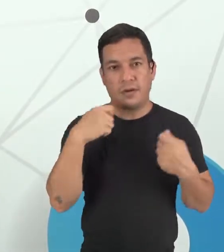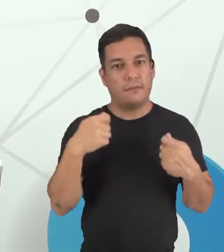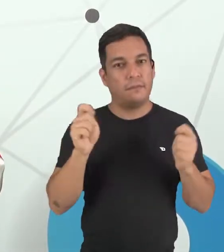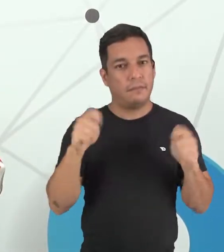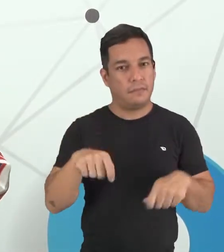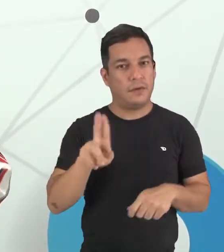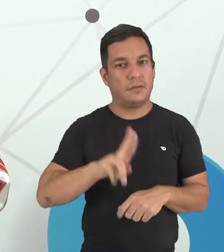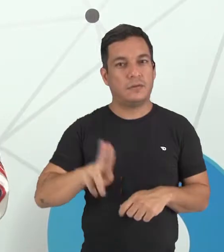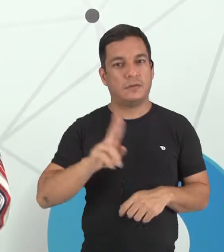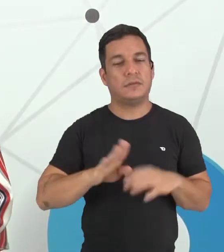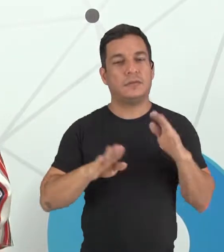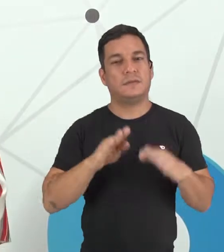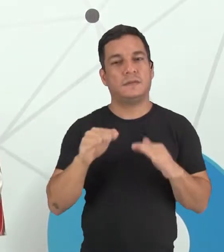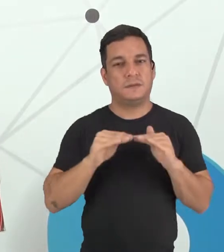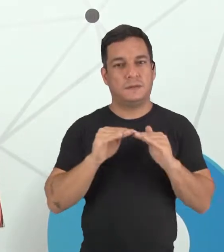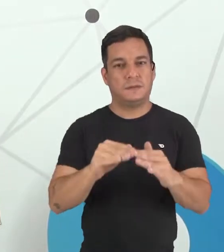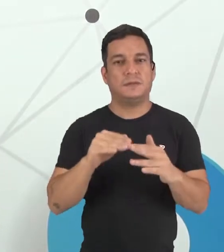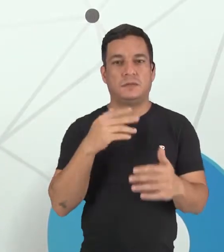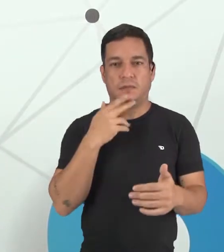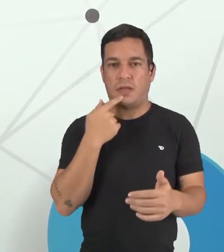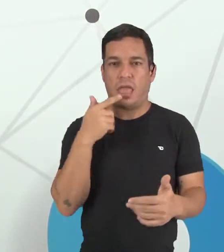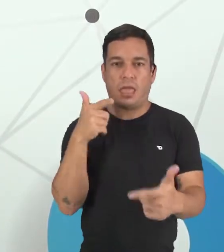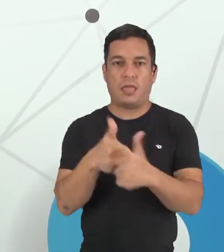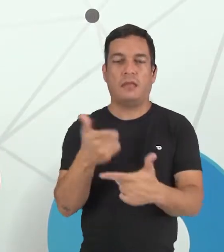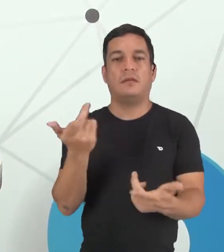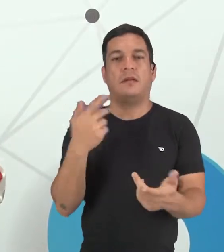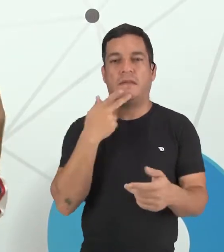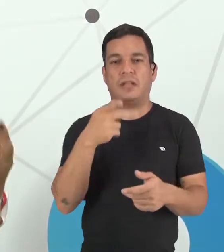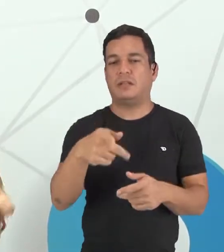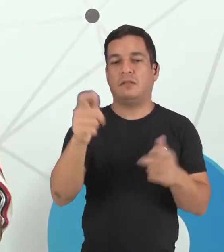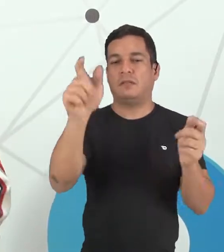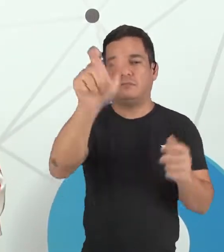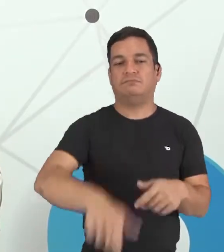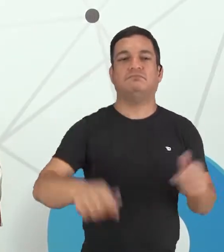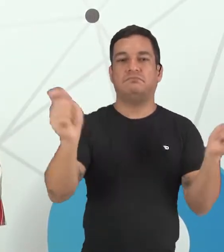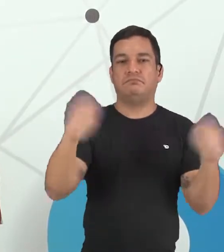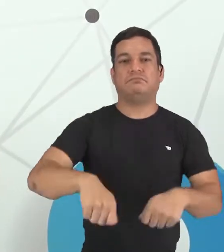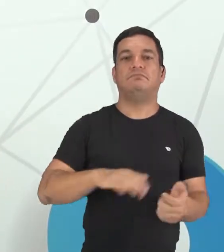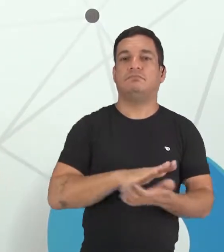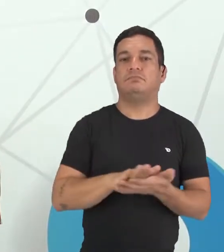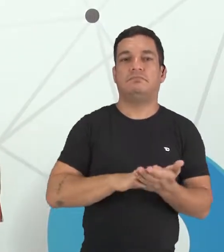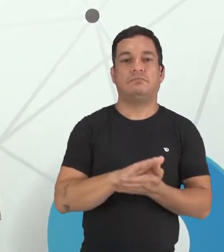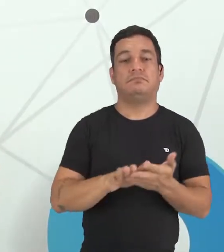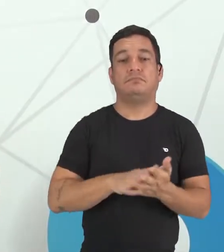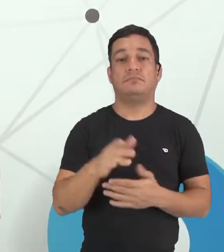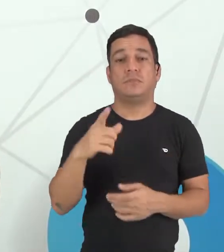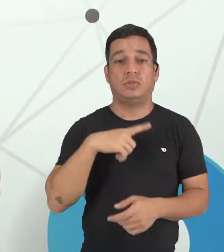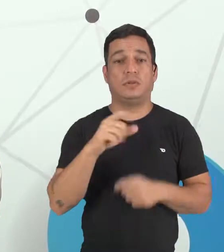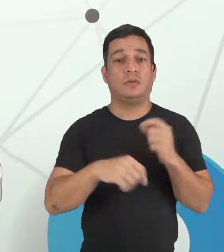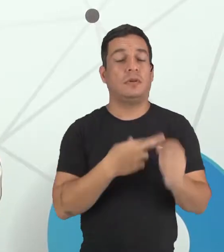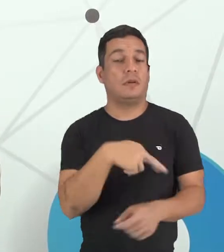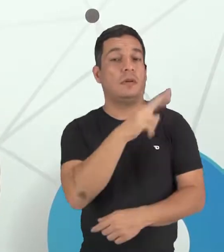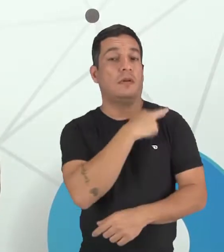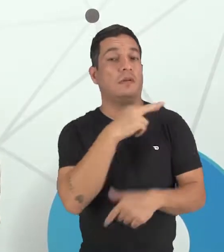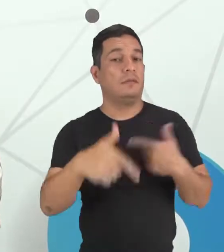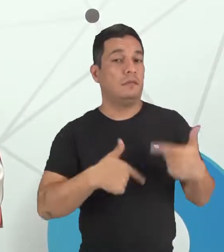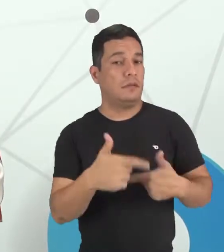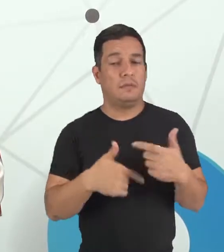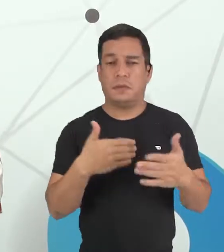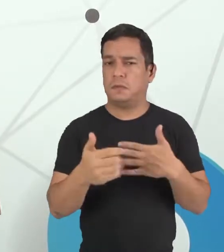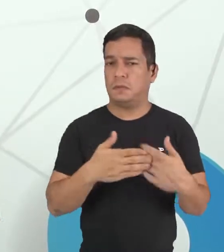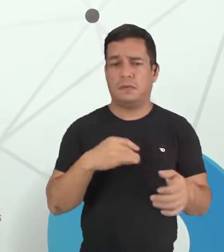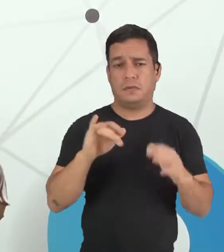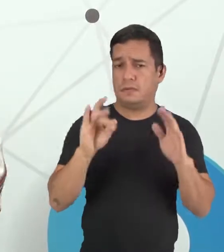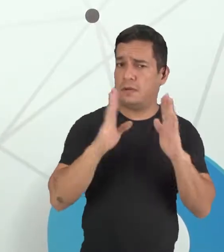Muitas vezes ele faz um insulto apenas dizendo que ela não é capaz de exercer determinado trabalho,